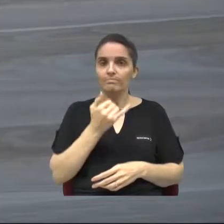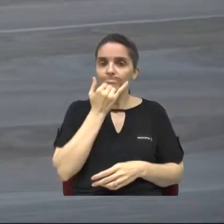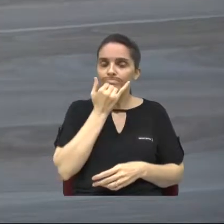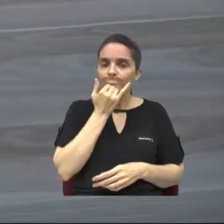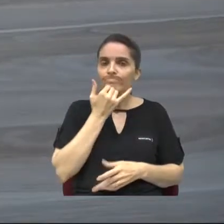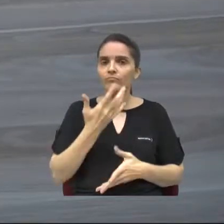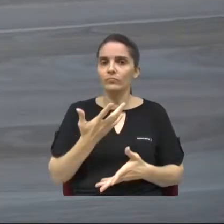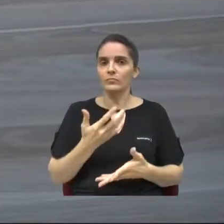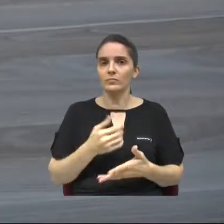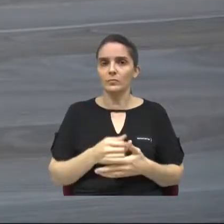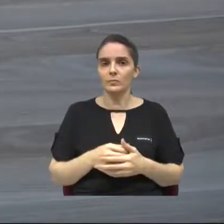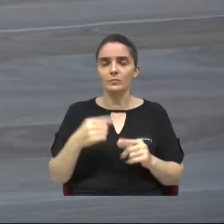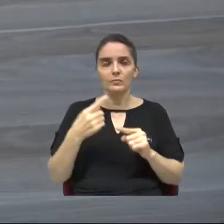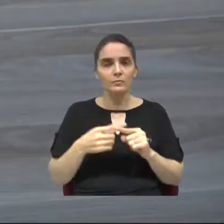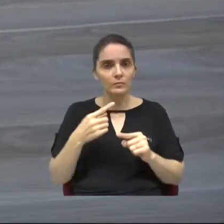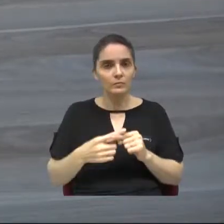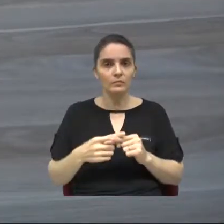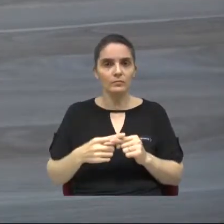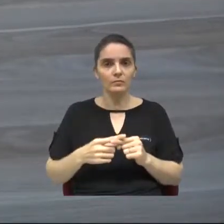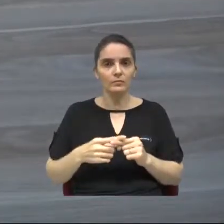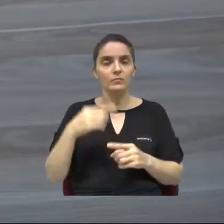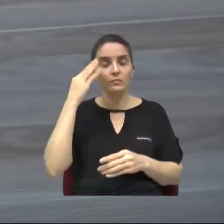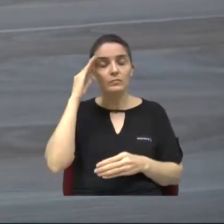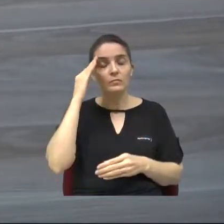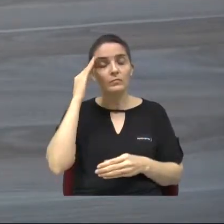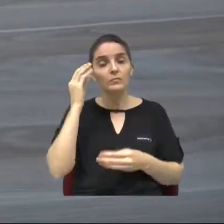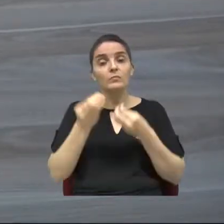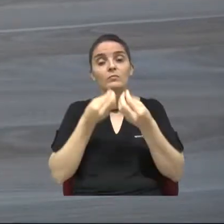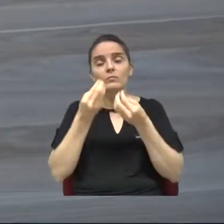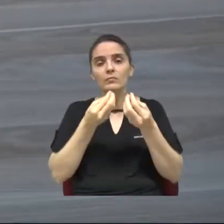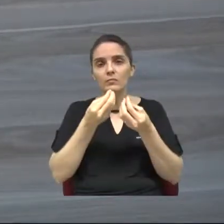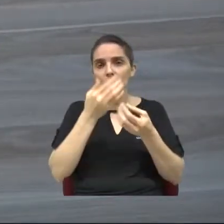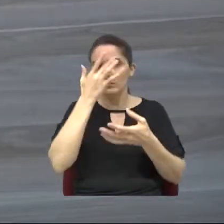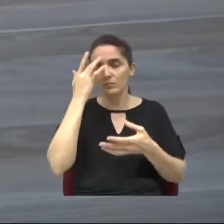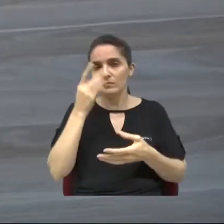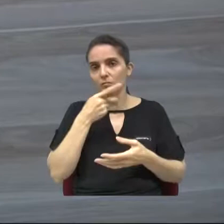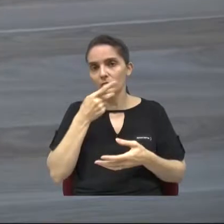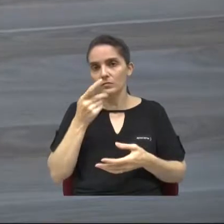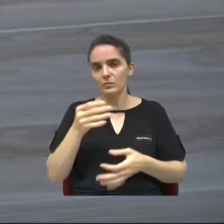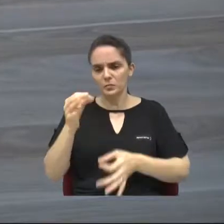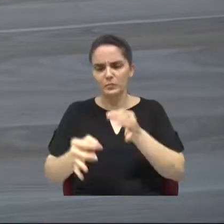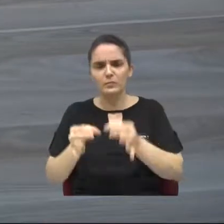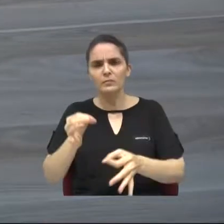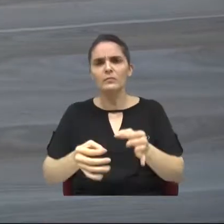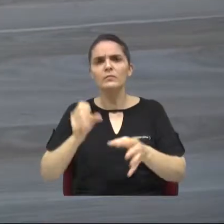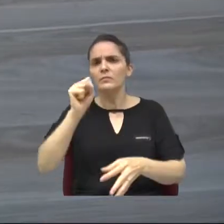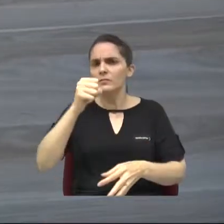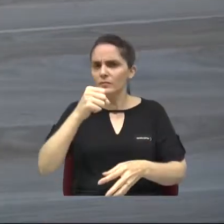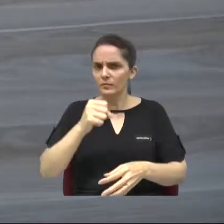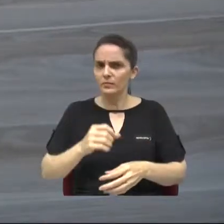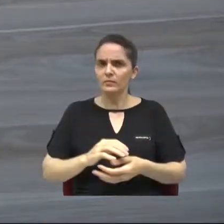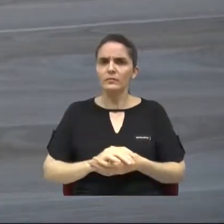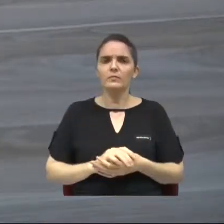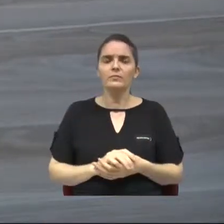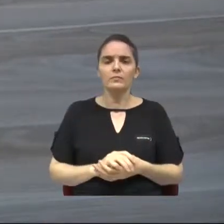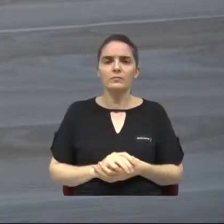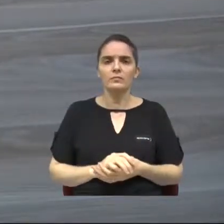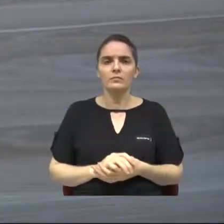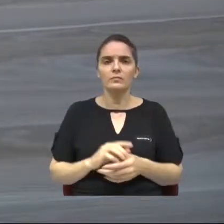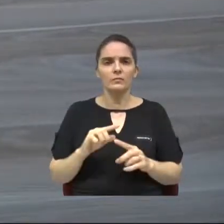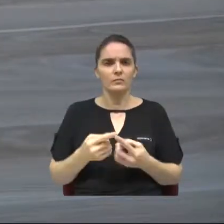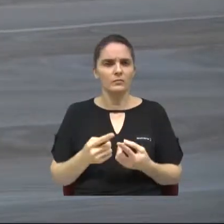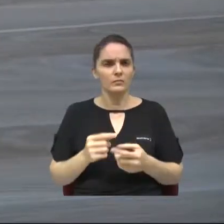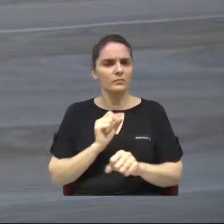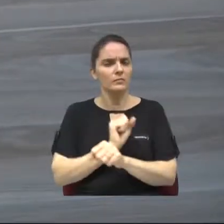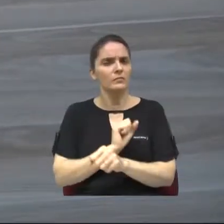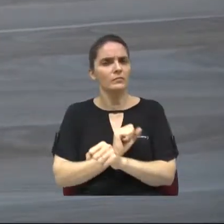vezes, a gente entende a forma que a pessoa colocou. Juridicamente, pode ser da forma como teria que ser, mas espera um pouco, ele já